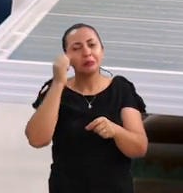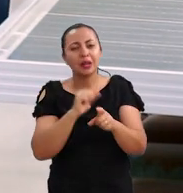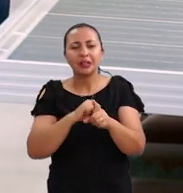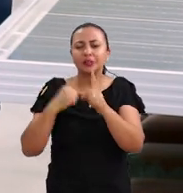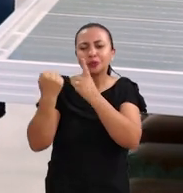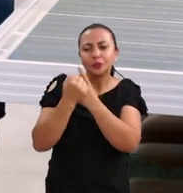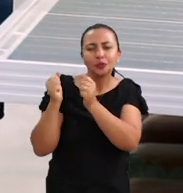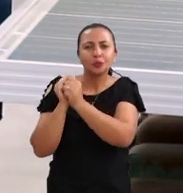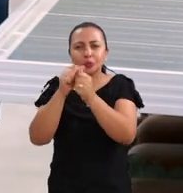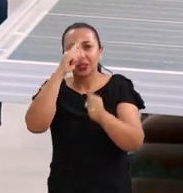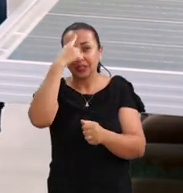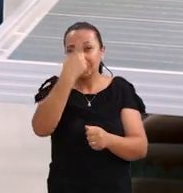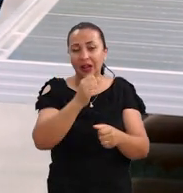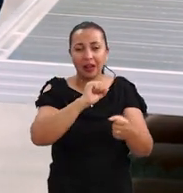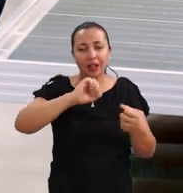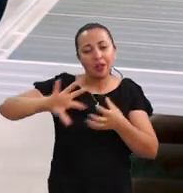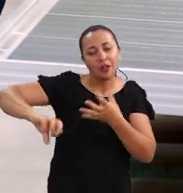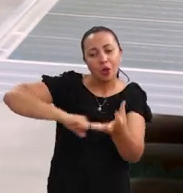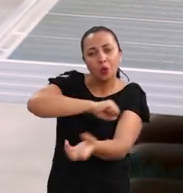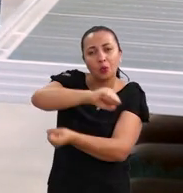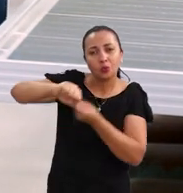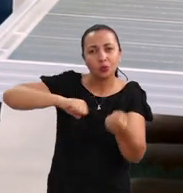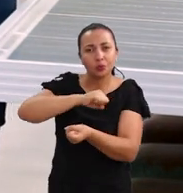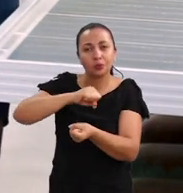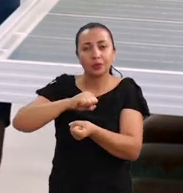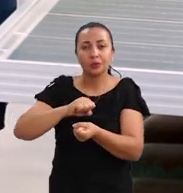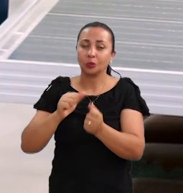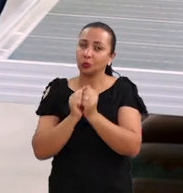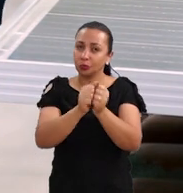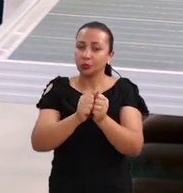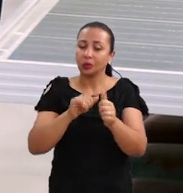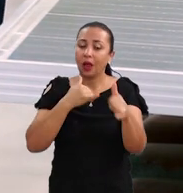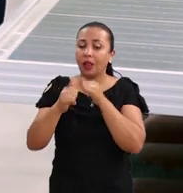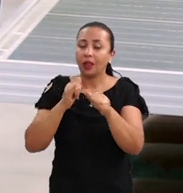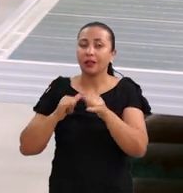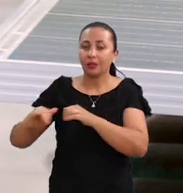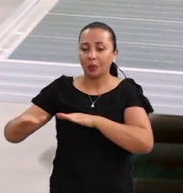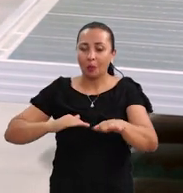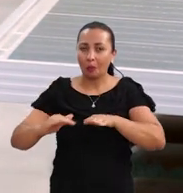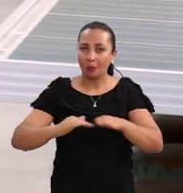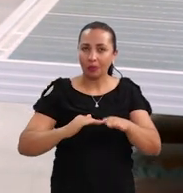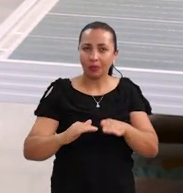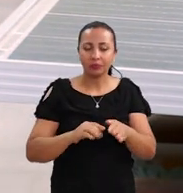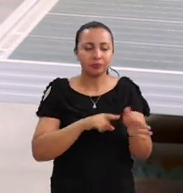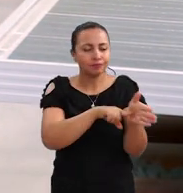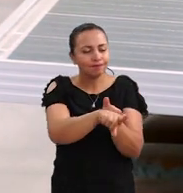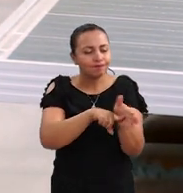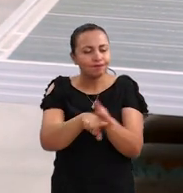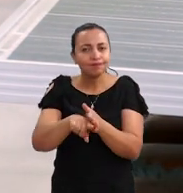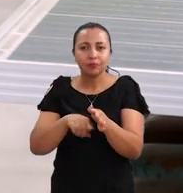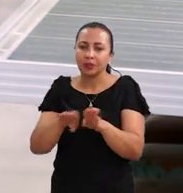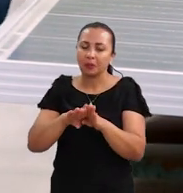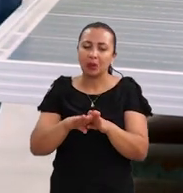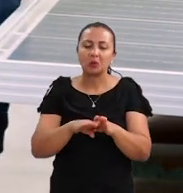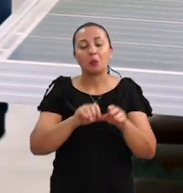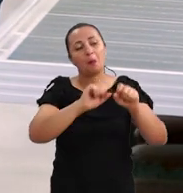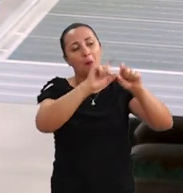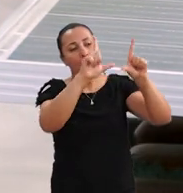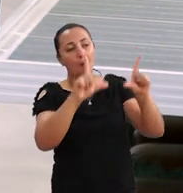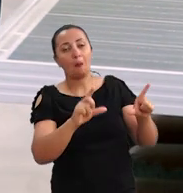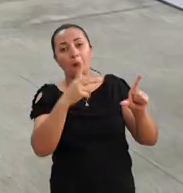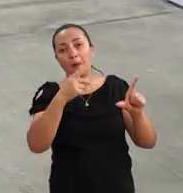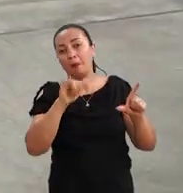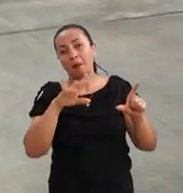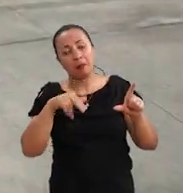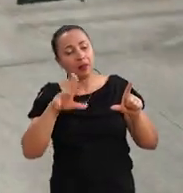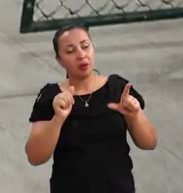associar a ideia de sustentabilidade, tá, junto à eletromobilidade. Então, eu investiguei um pouco dimensional de painel,